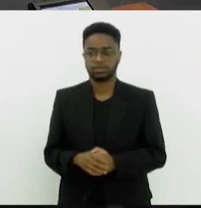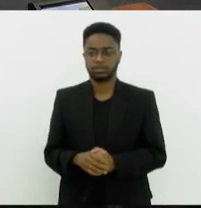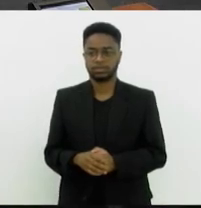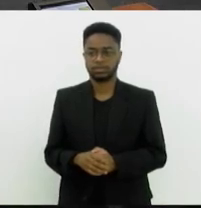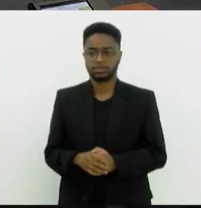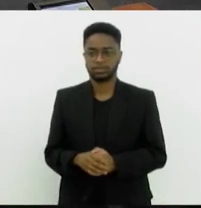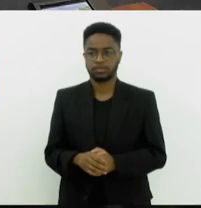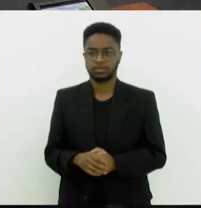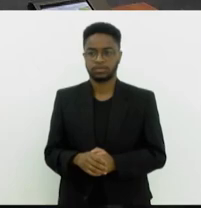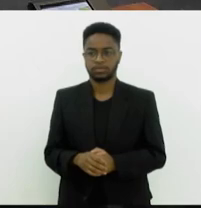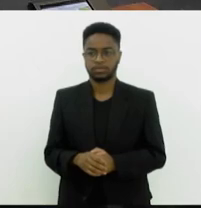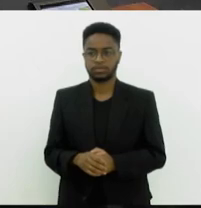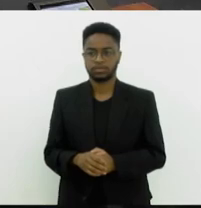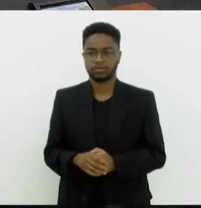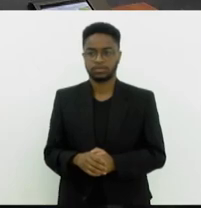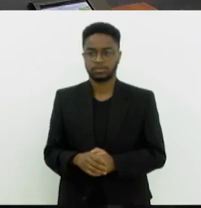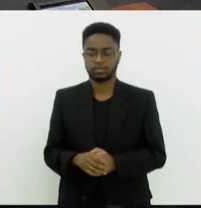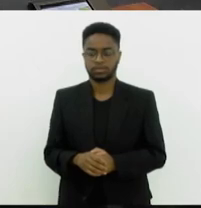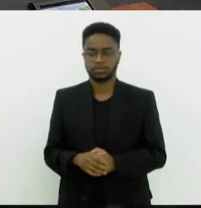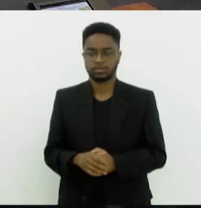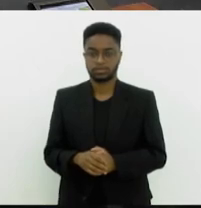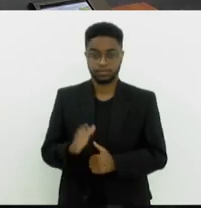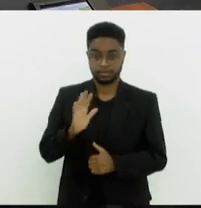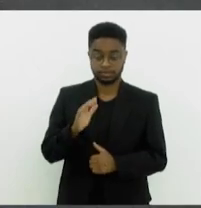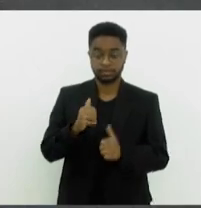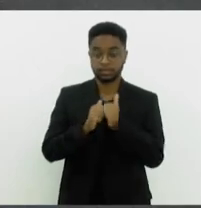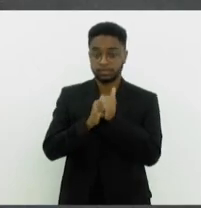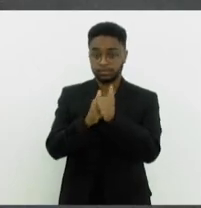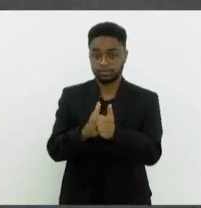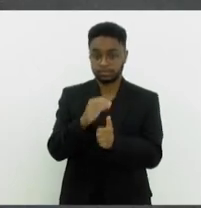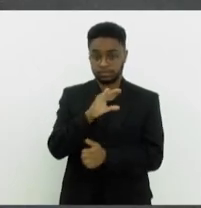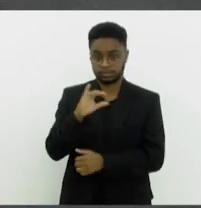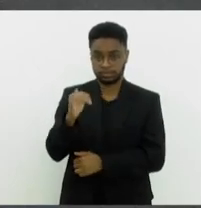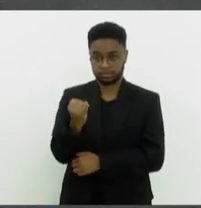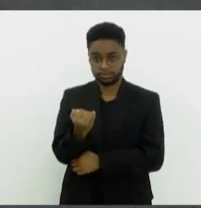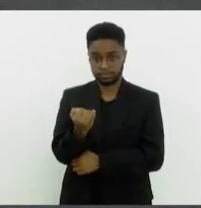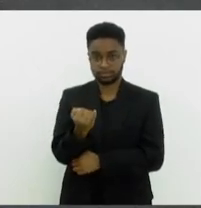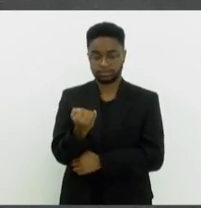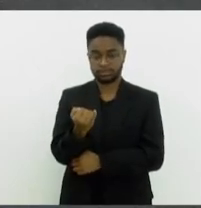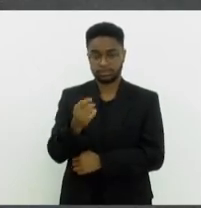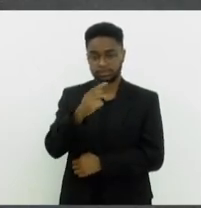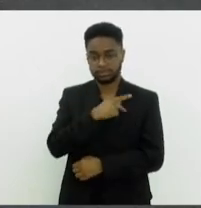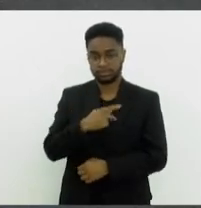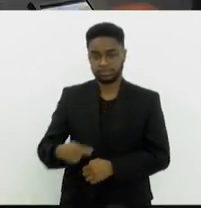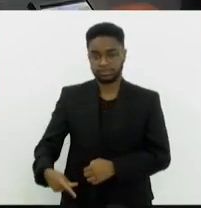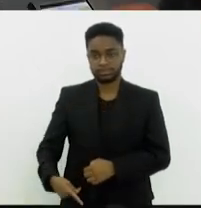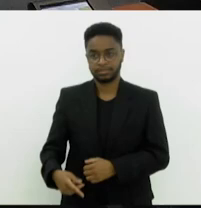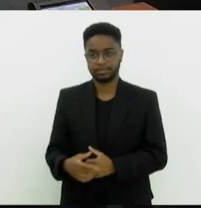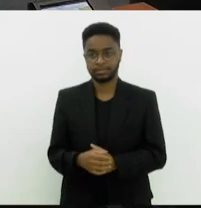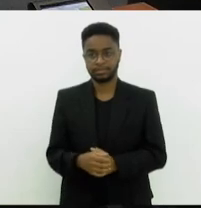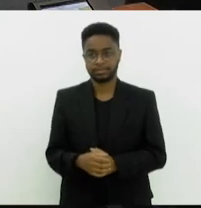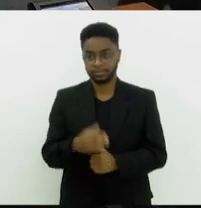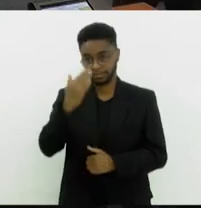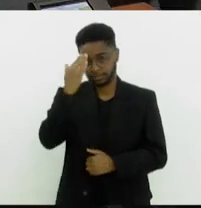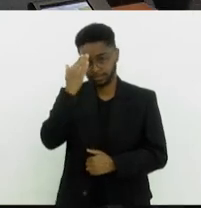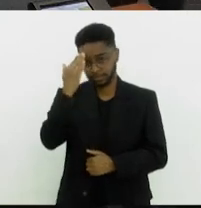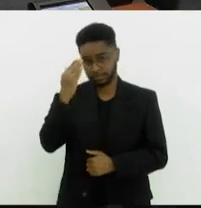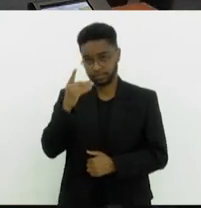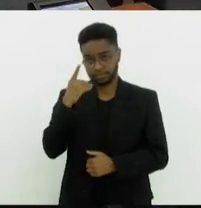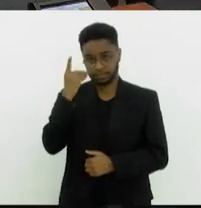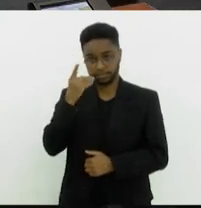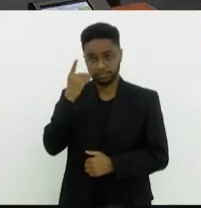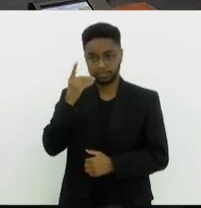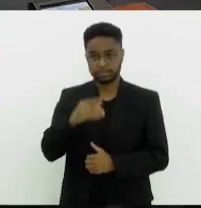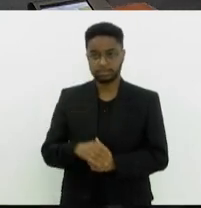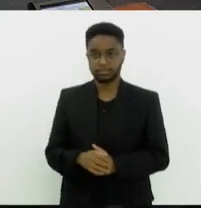Acompanha. Alô, alô. Isso. Alô. Acompanha a CJ, senhor presidente. Muito obrigado, meu nosso nobre